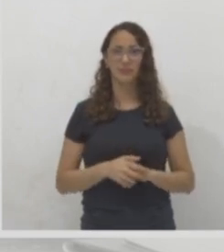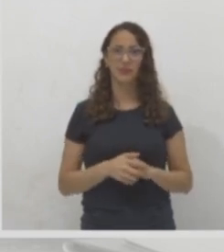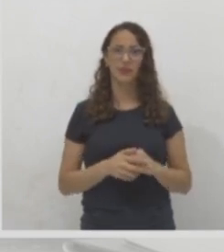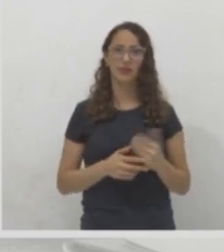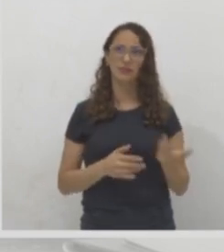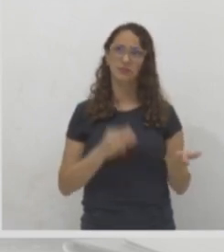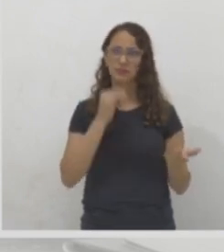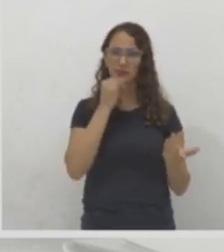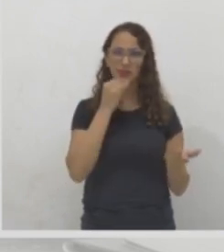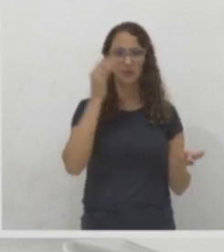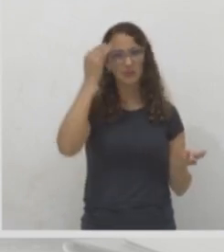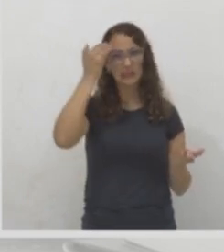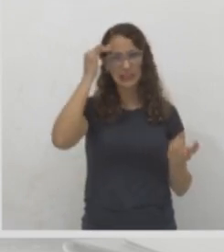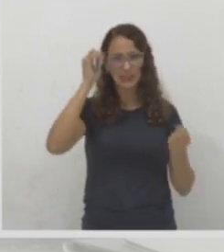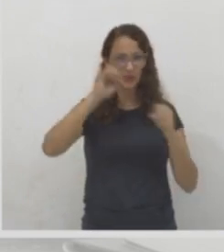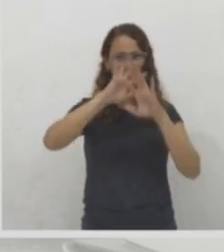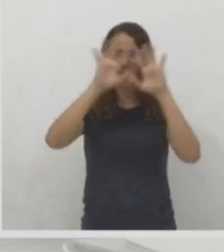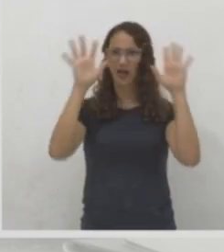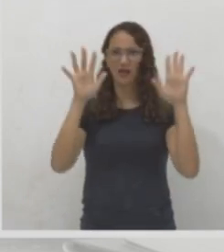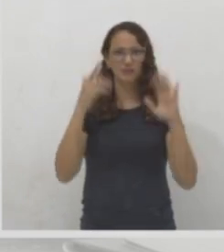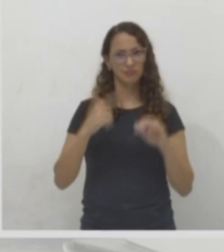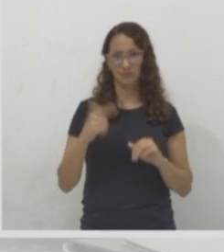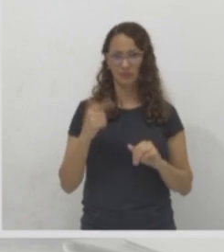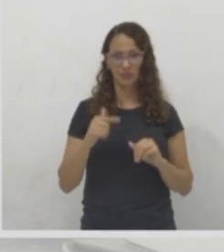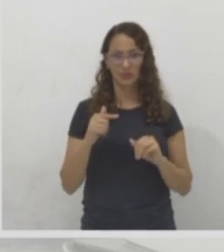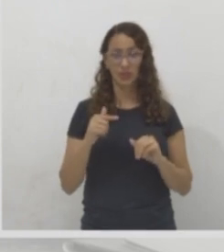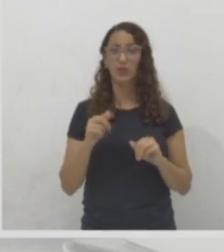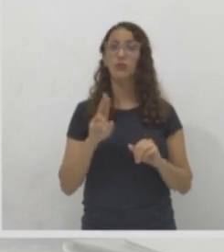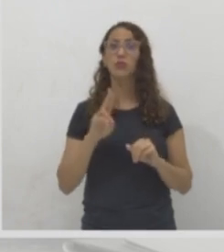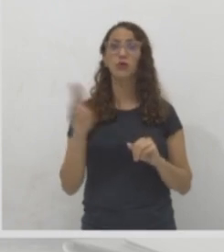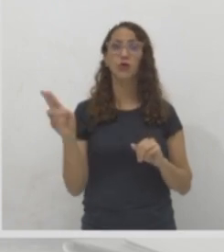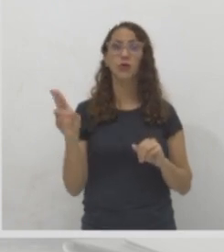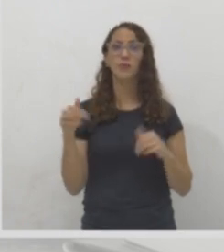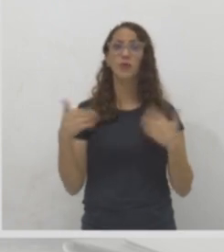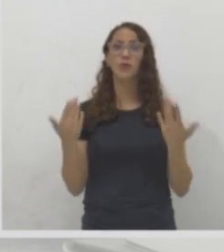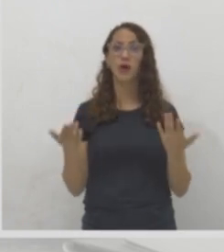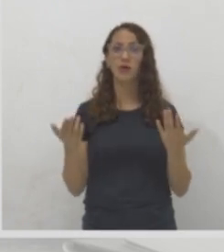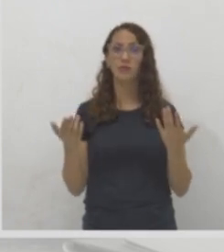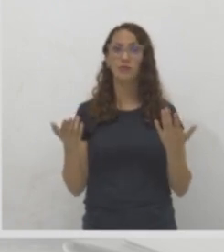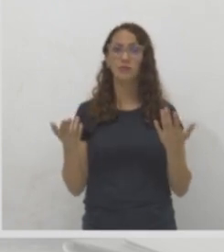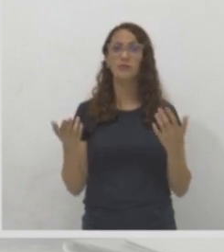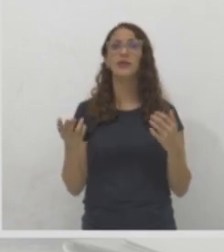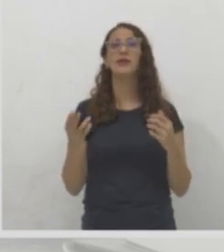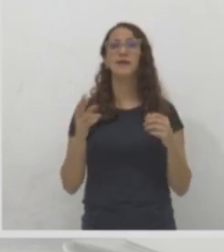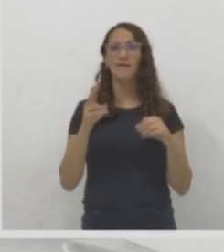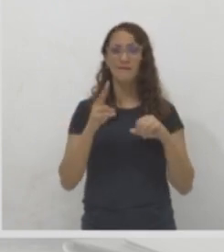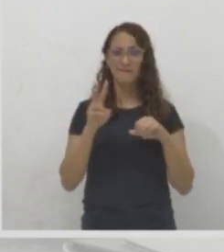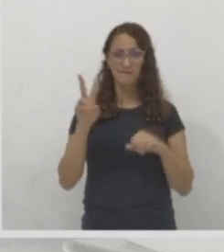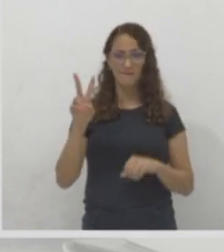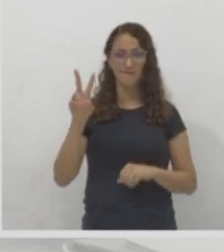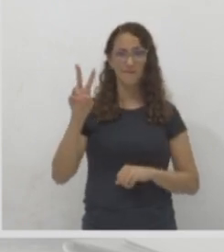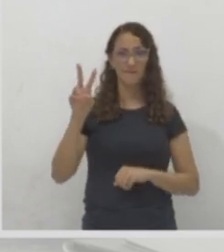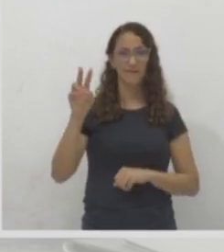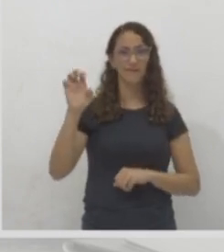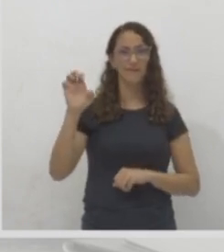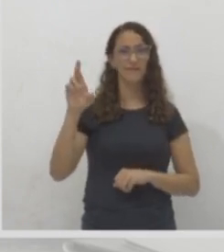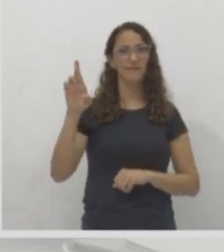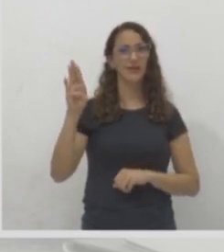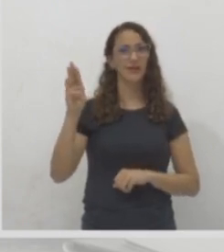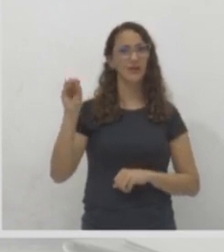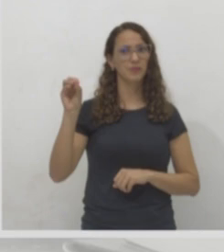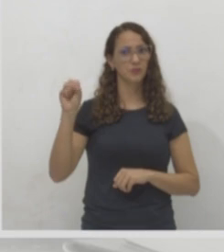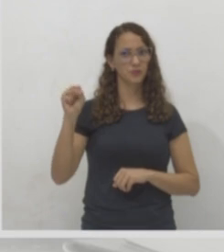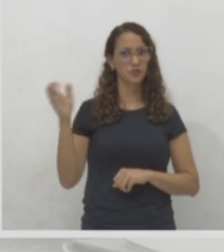significado, um sentido em si mesmos, são chamados de verbos de ligação. Por quê? Eles estão ali para ligar o